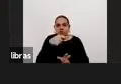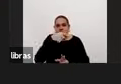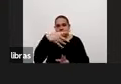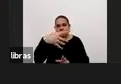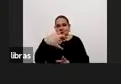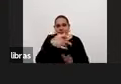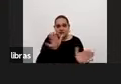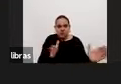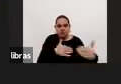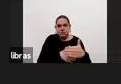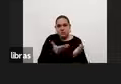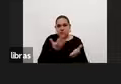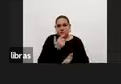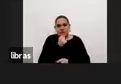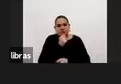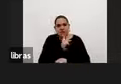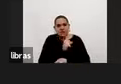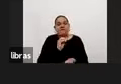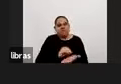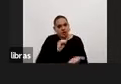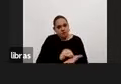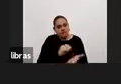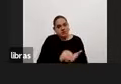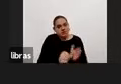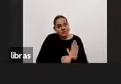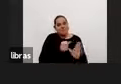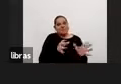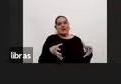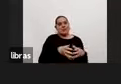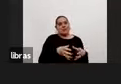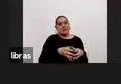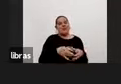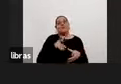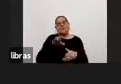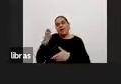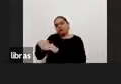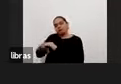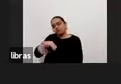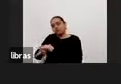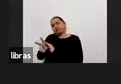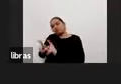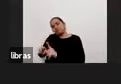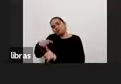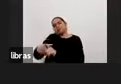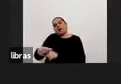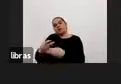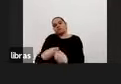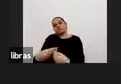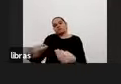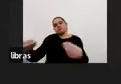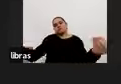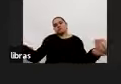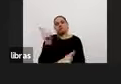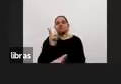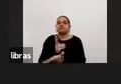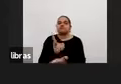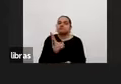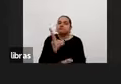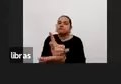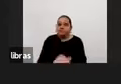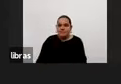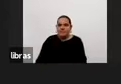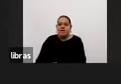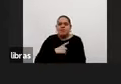E ajuda com o pessoal do sindicato, o Batatinha, nosso representantes e outros ali, o povo, o pessoal